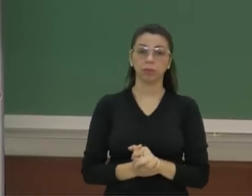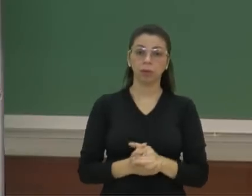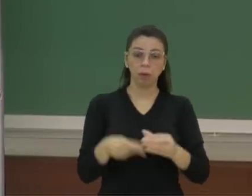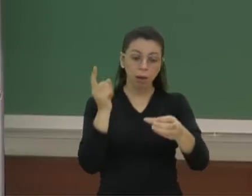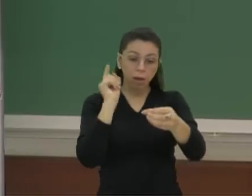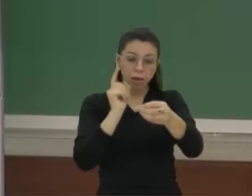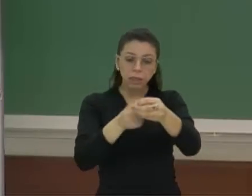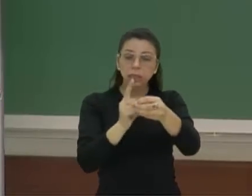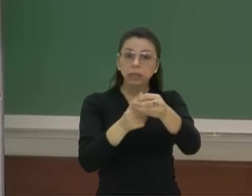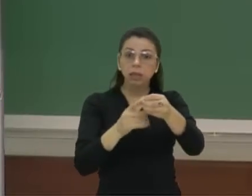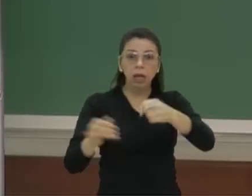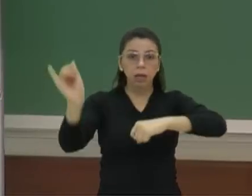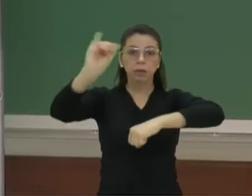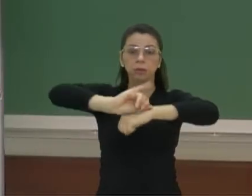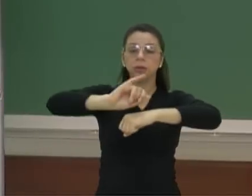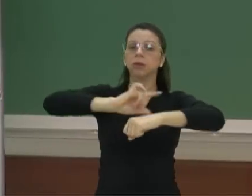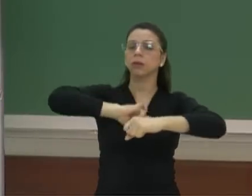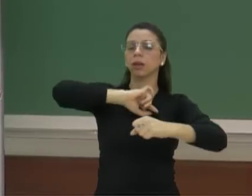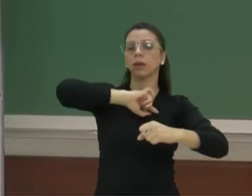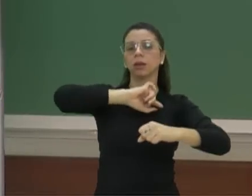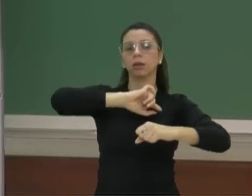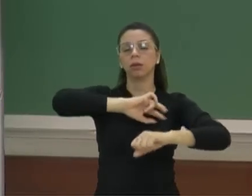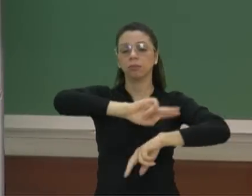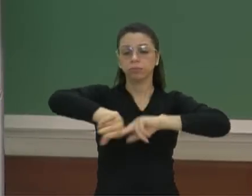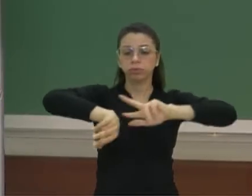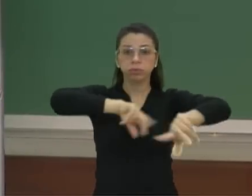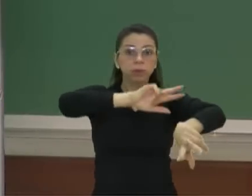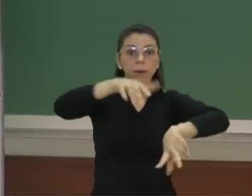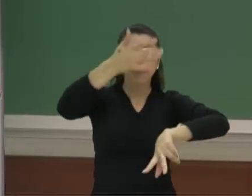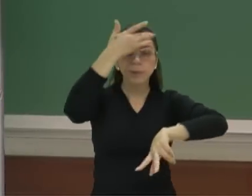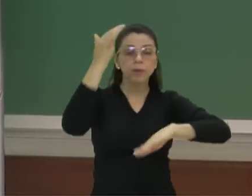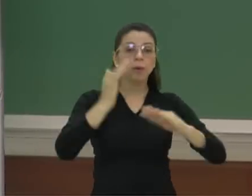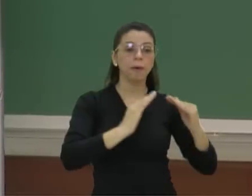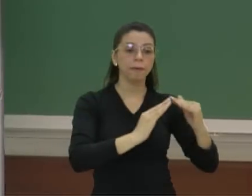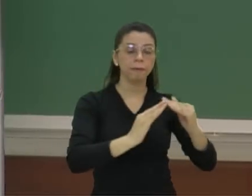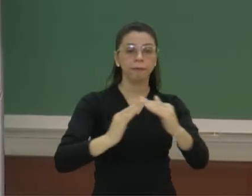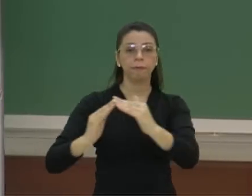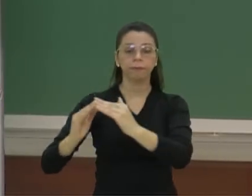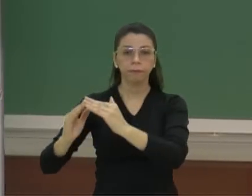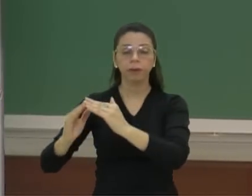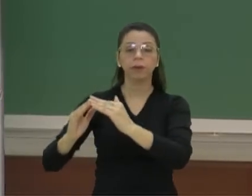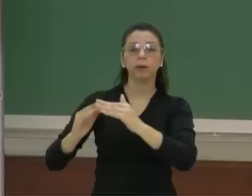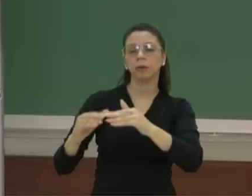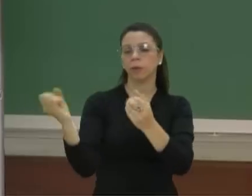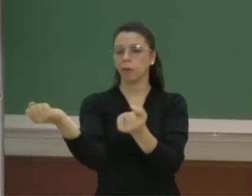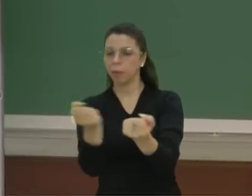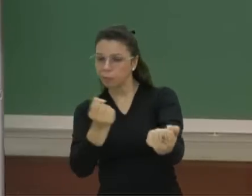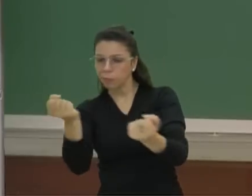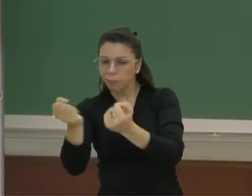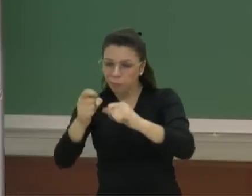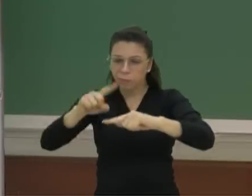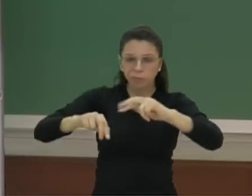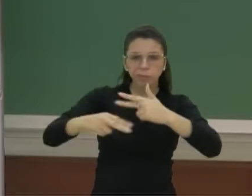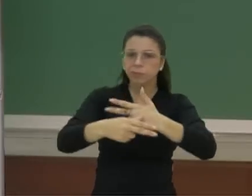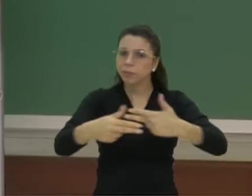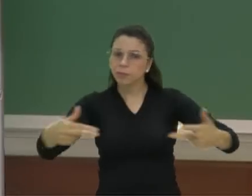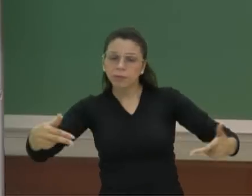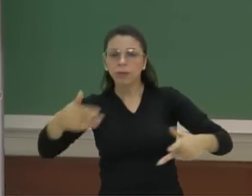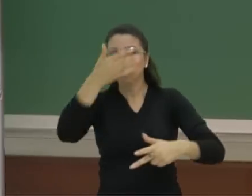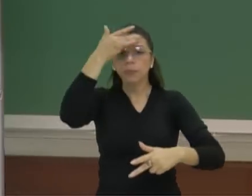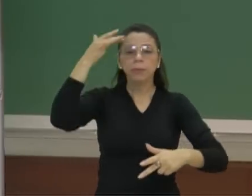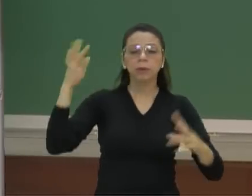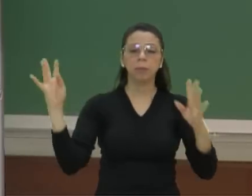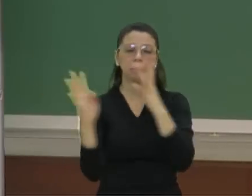cidades, as capitais, têm muitas pessoas vivendo, muitos carros, muitos objetos, muitas